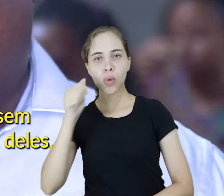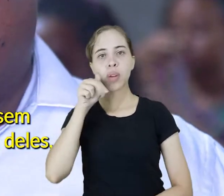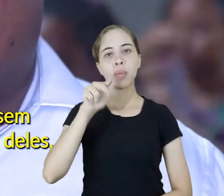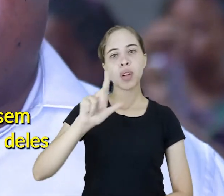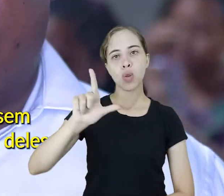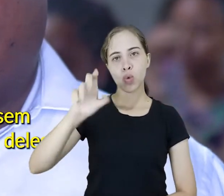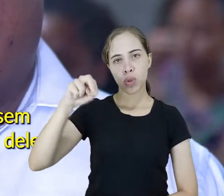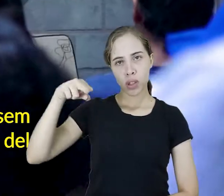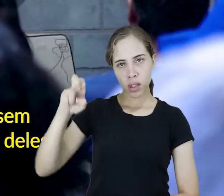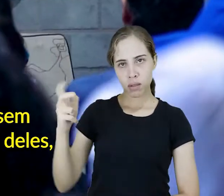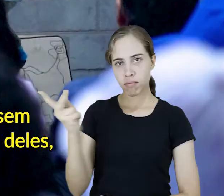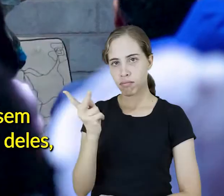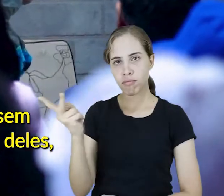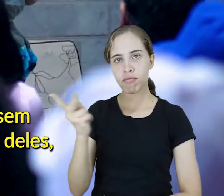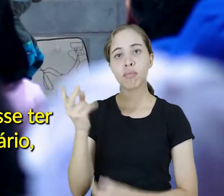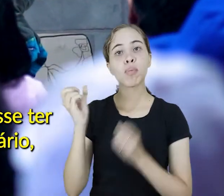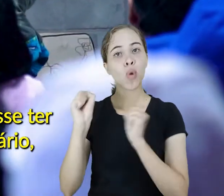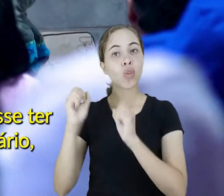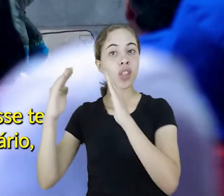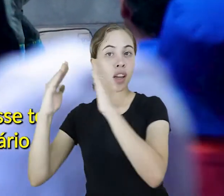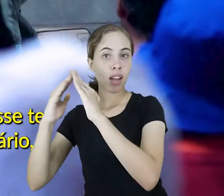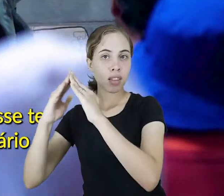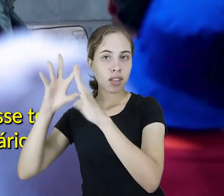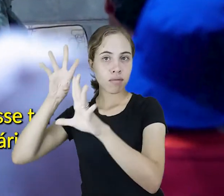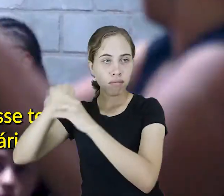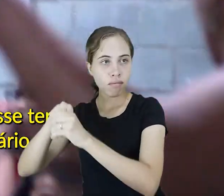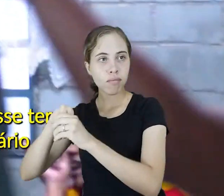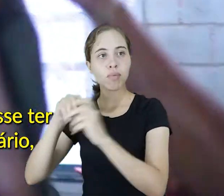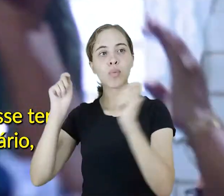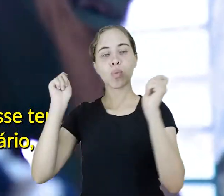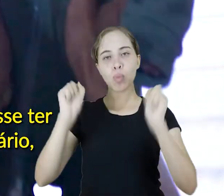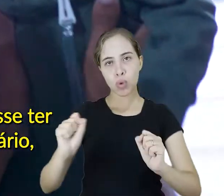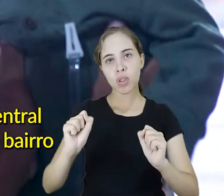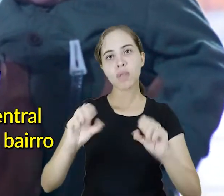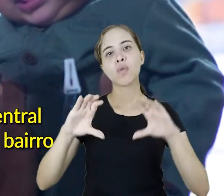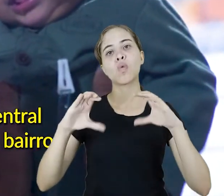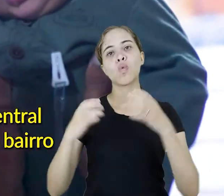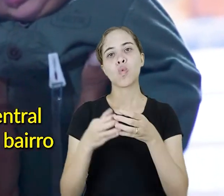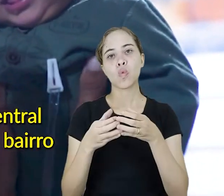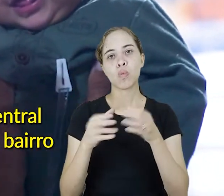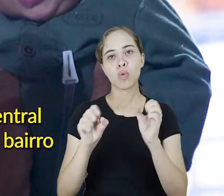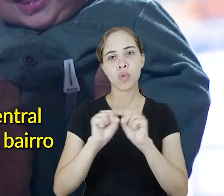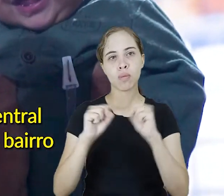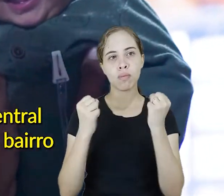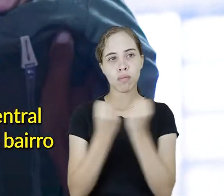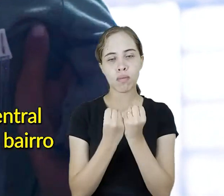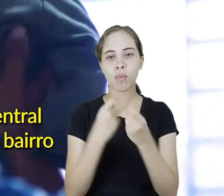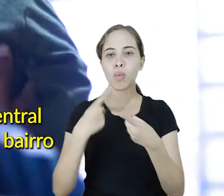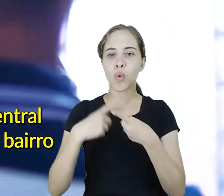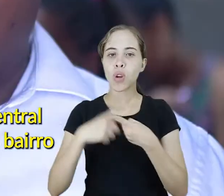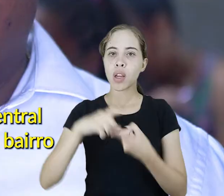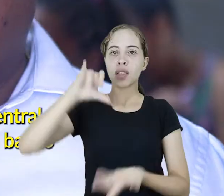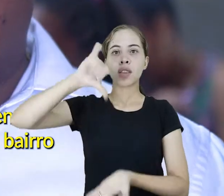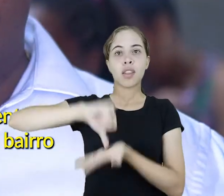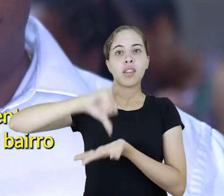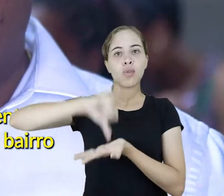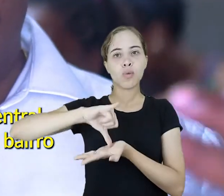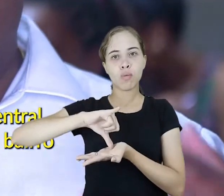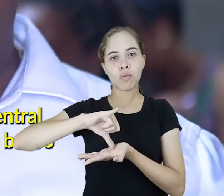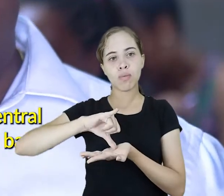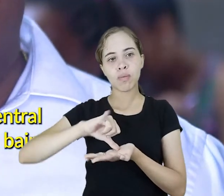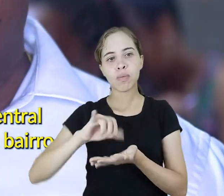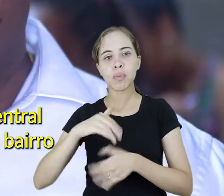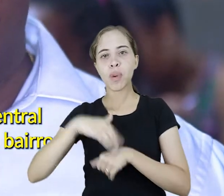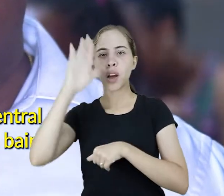eles pudessem ceder o espaço da casa deles para que a gente pudesse ter uma classe de seminário. Porque é um ponto central dessa parte